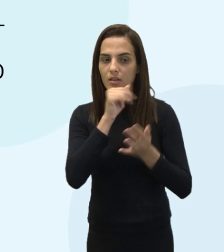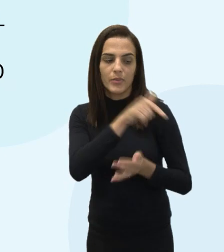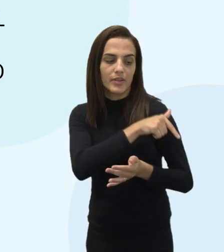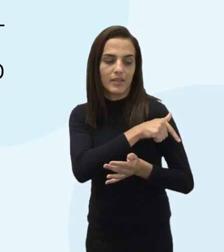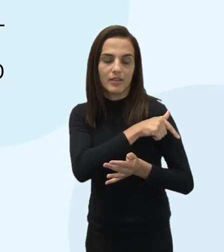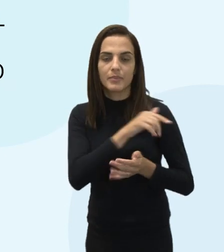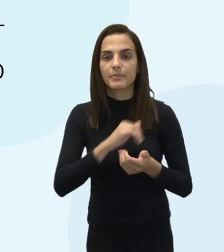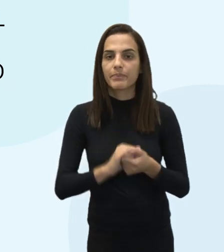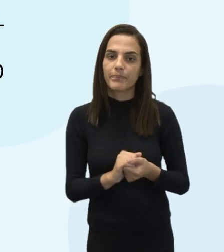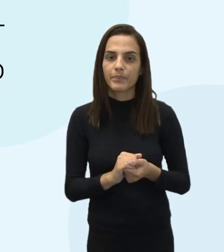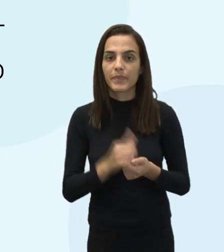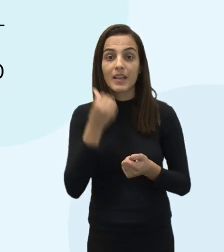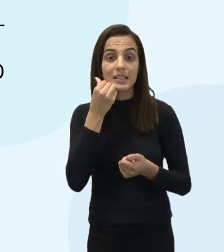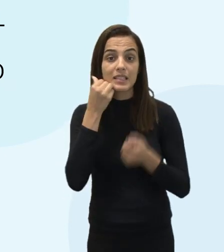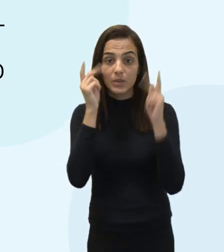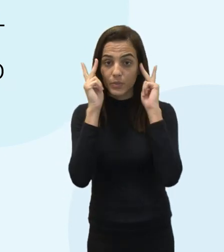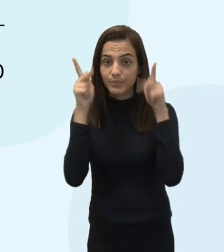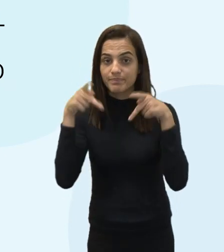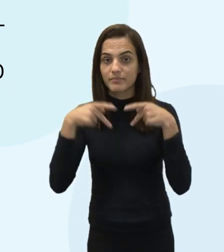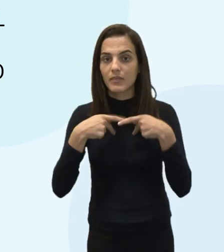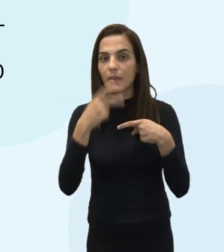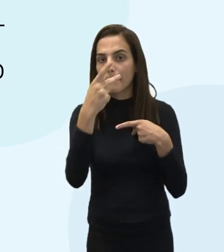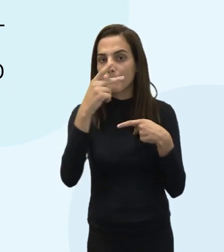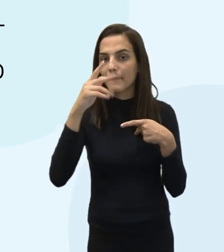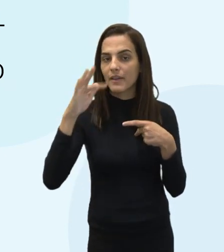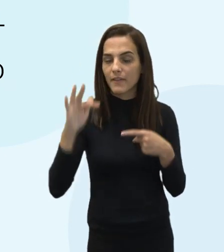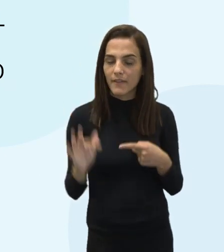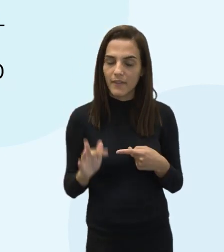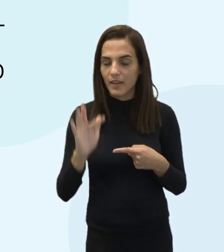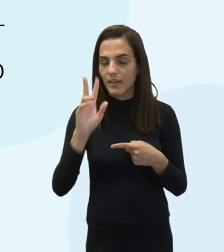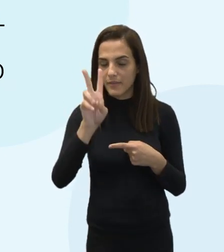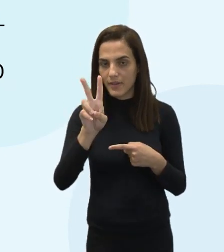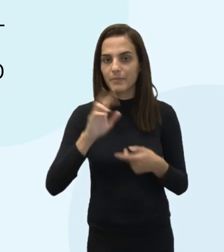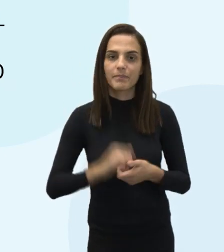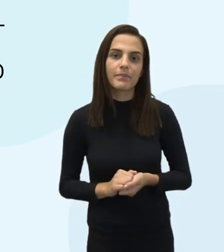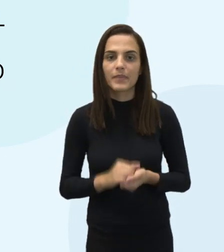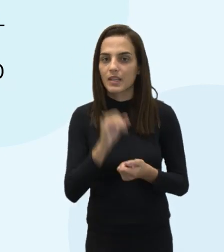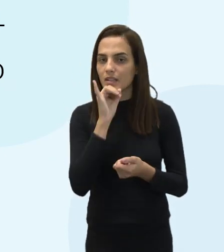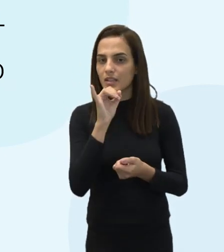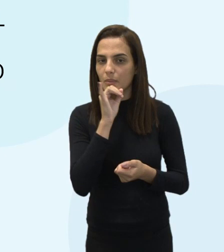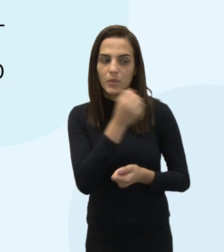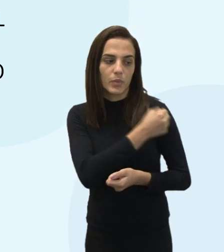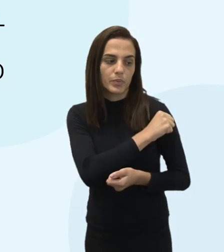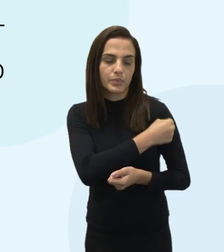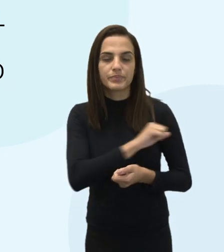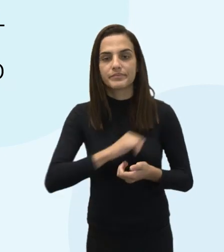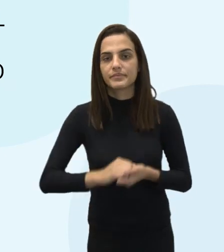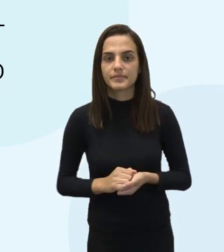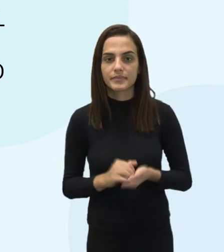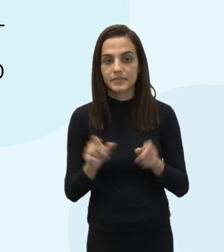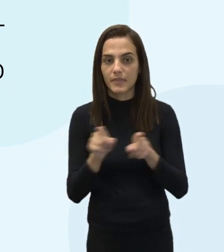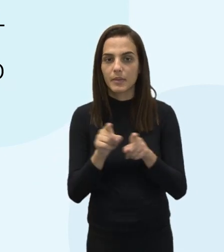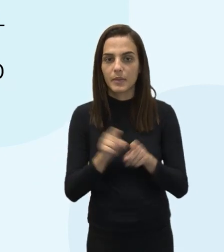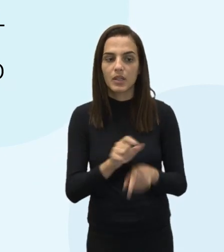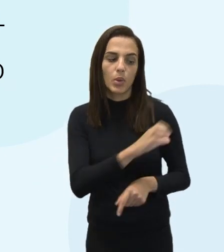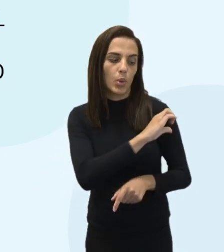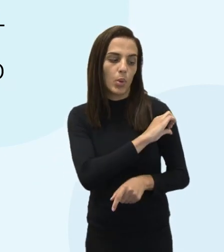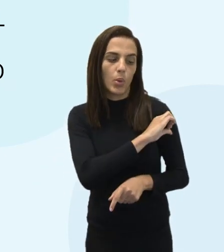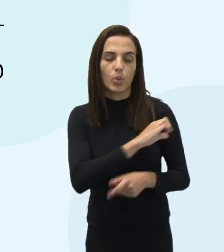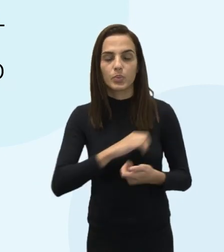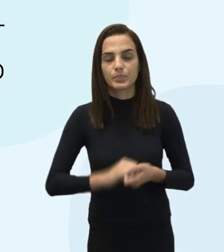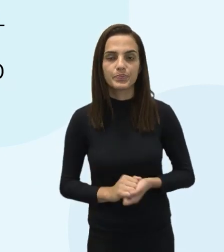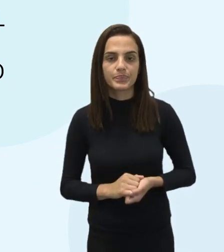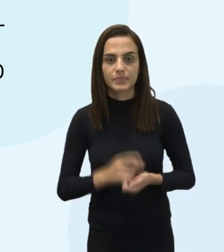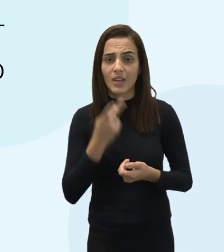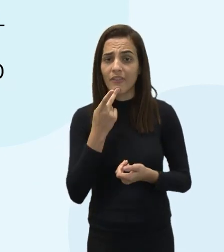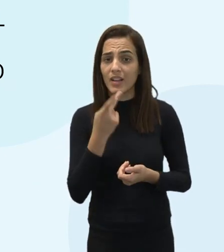ano, as ciências humanas e o PV, um exemplo do oitavo ano, e as ciências da natureza e o PV, um exemplo de nono ano. Eu estou falando